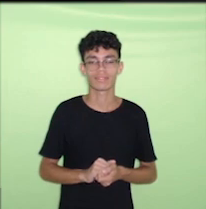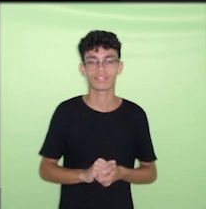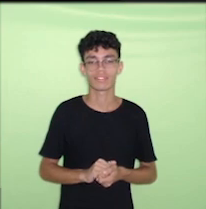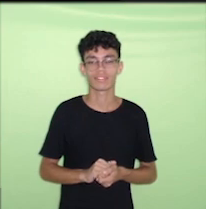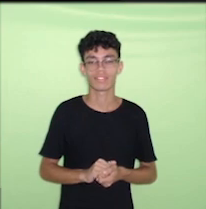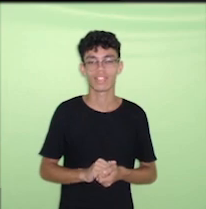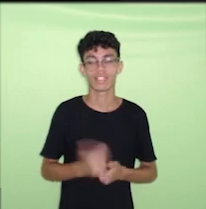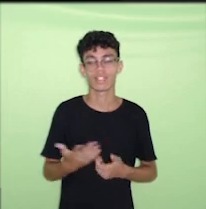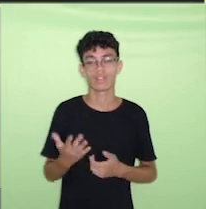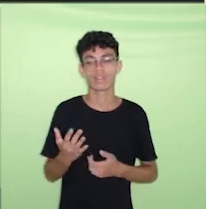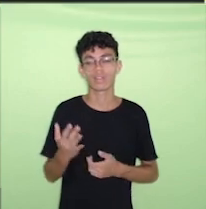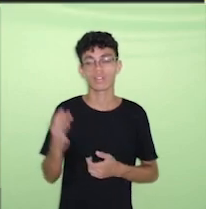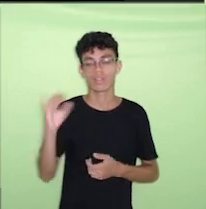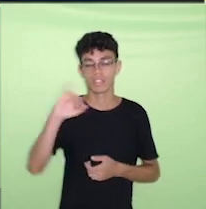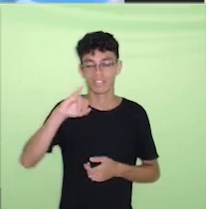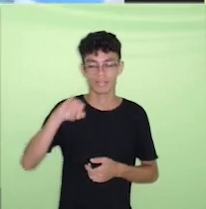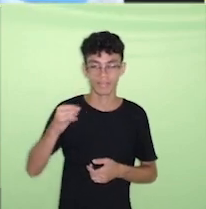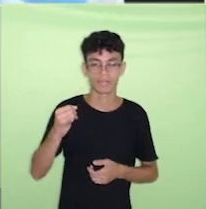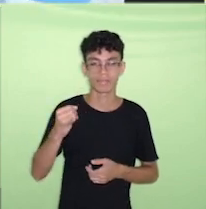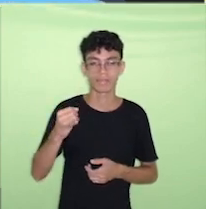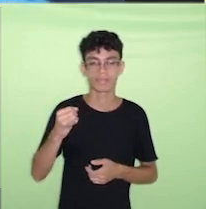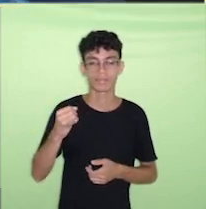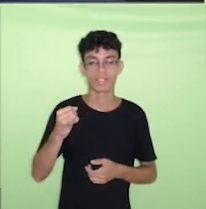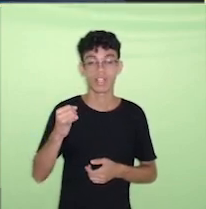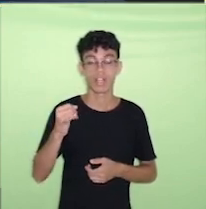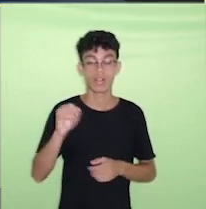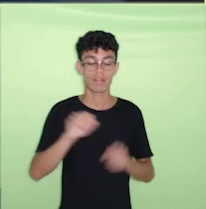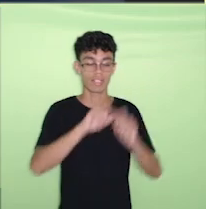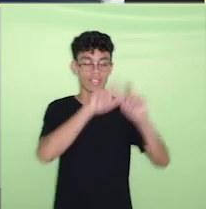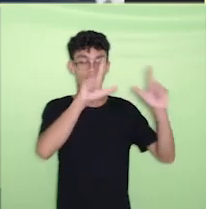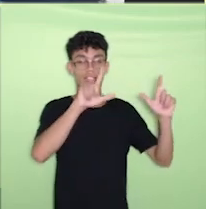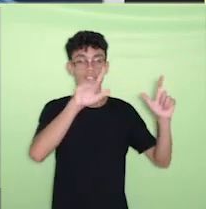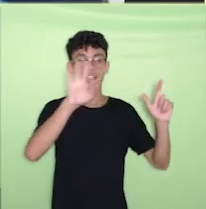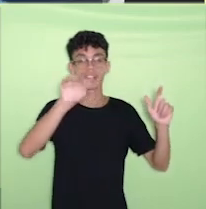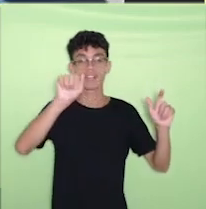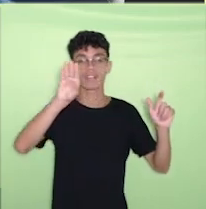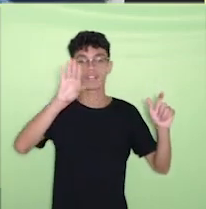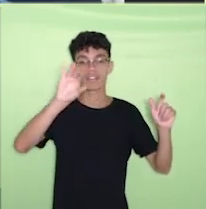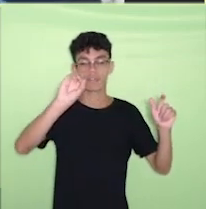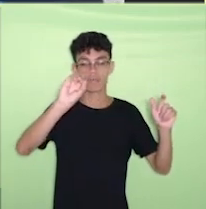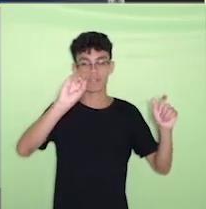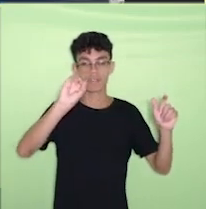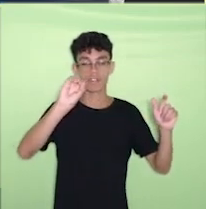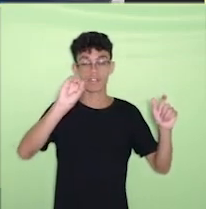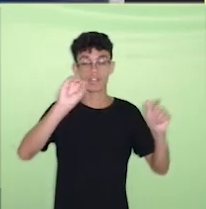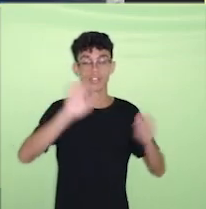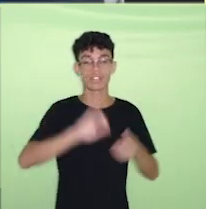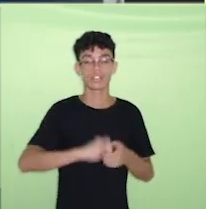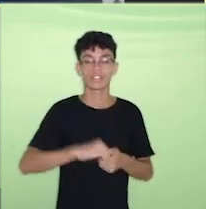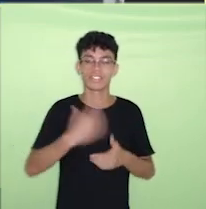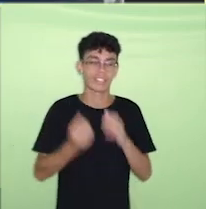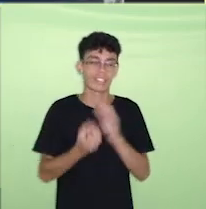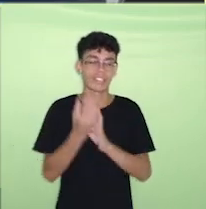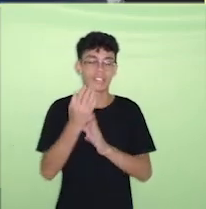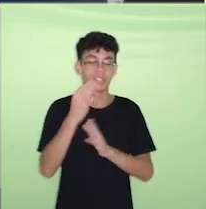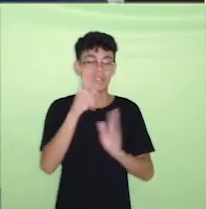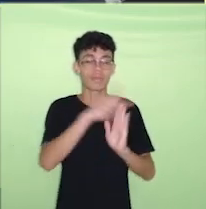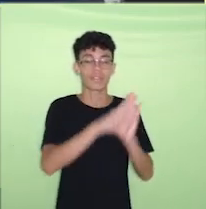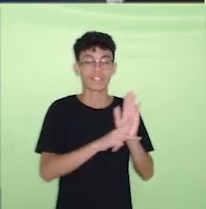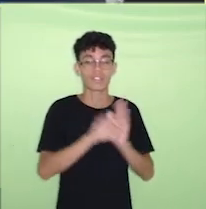Flávia, vou aproveitar, eu vou entrar aqui na sala, sou o Fábio Hilst, eu sou idealizador do projeto 8 vezes